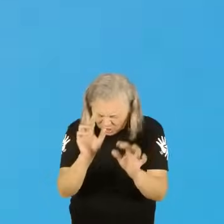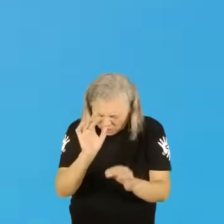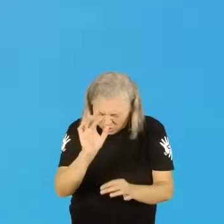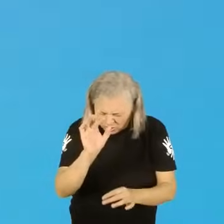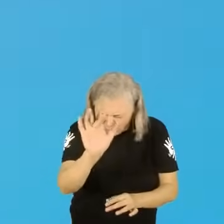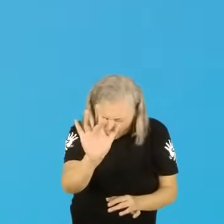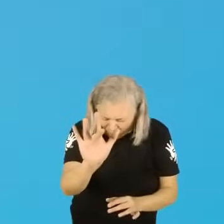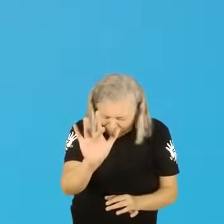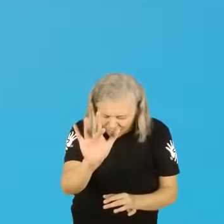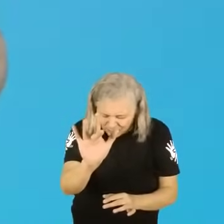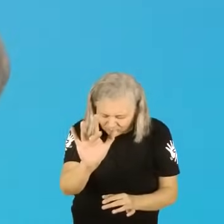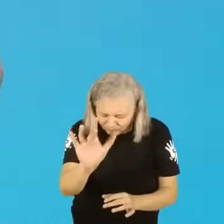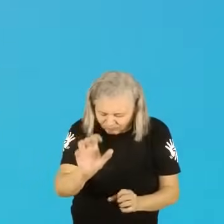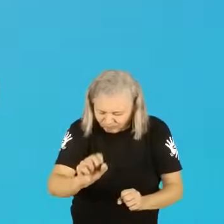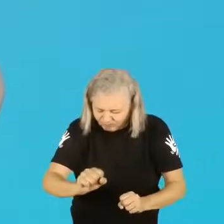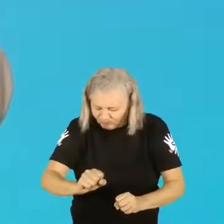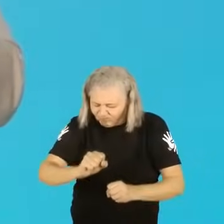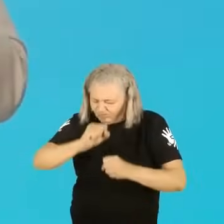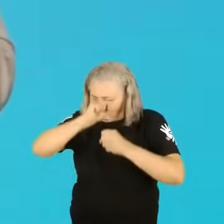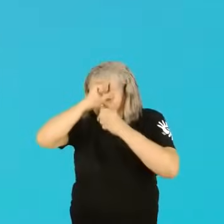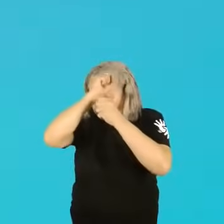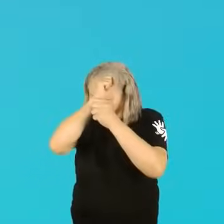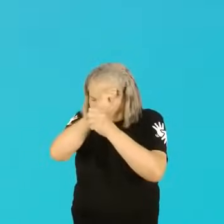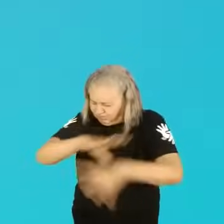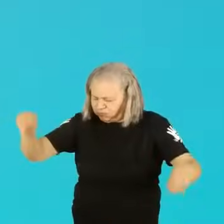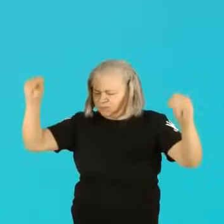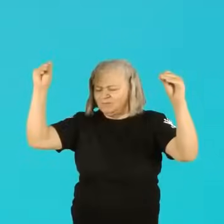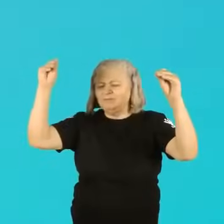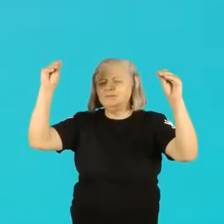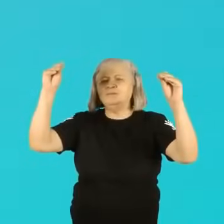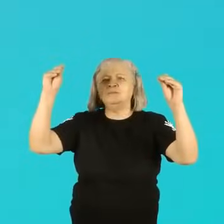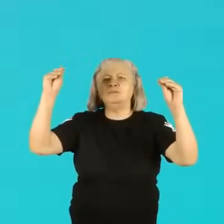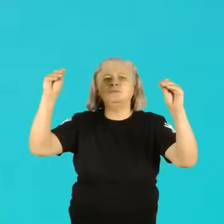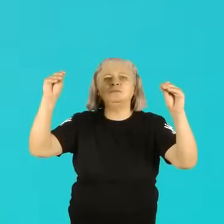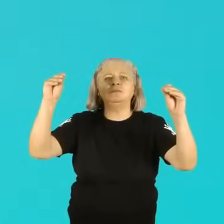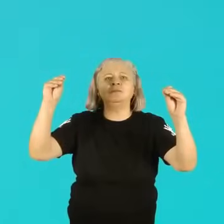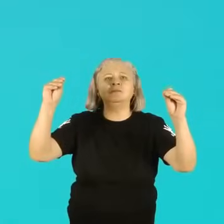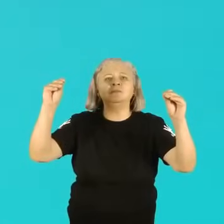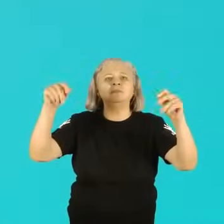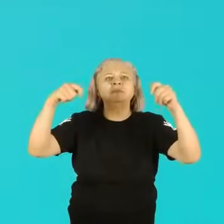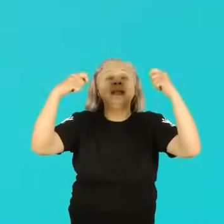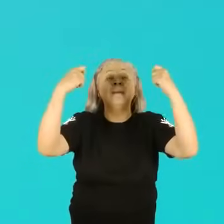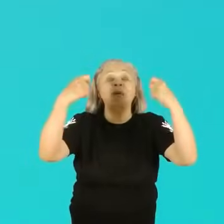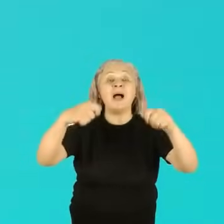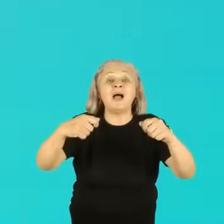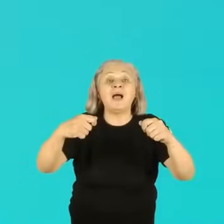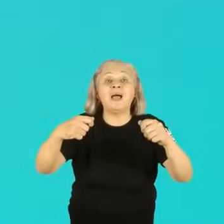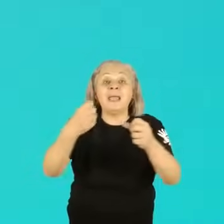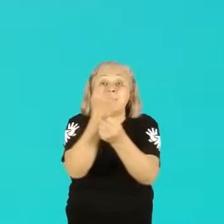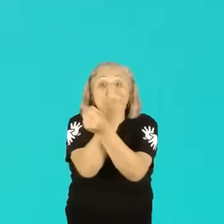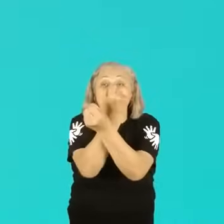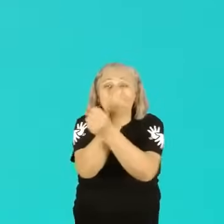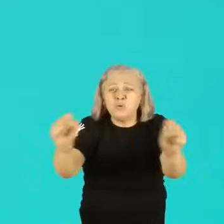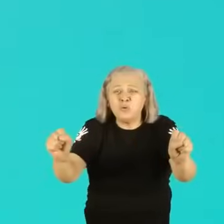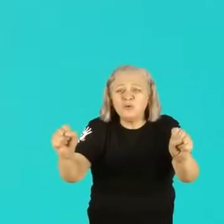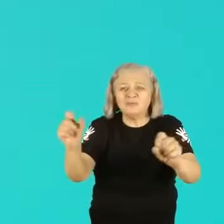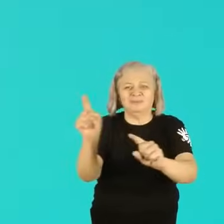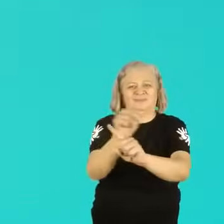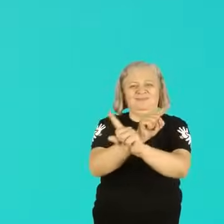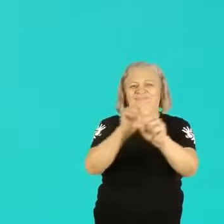poder da palavra. Quando a palavra é derramada no nosso coração, aquilo que parecia ser